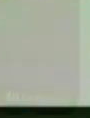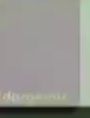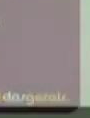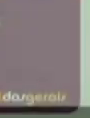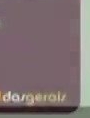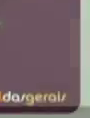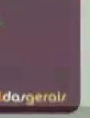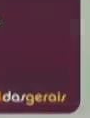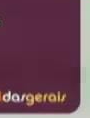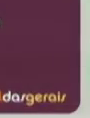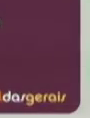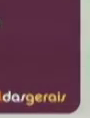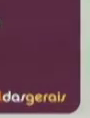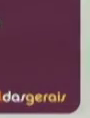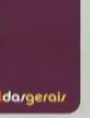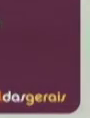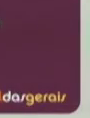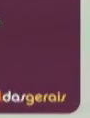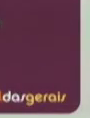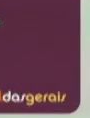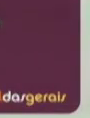Seu sonho acabou,